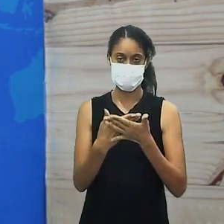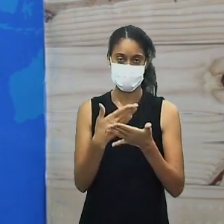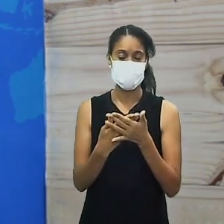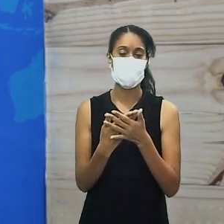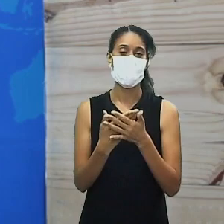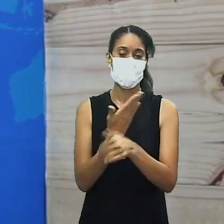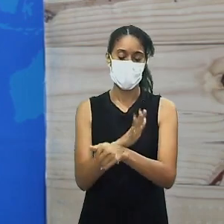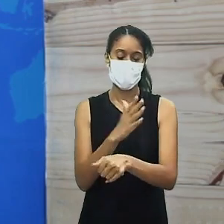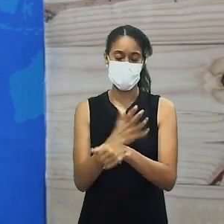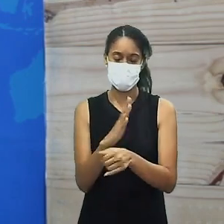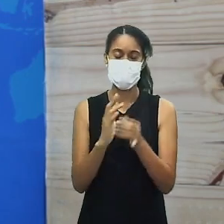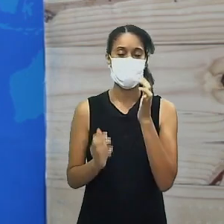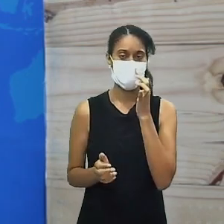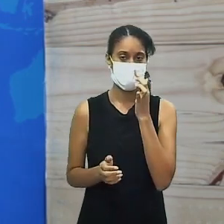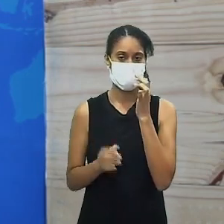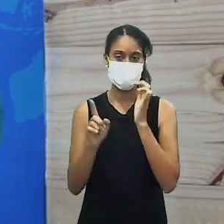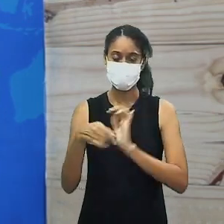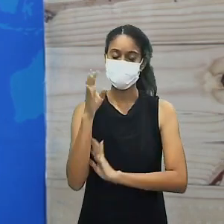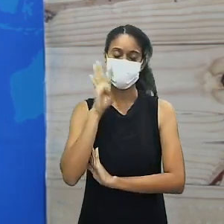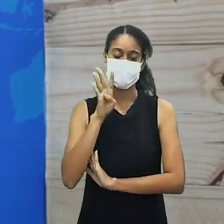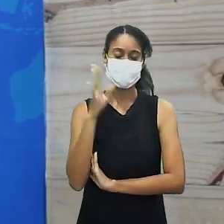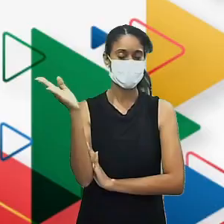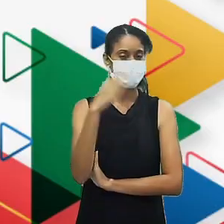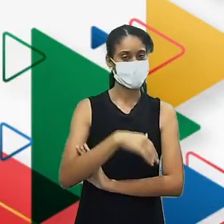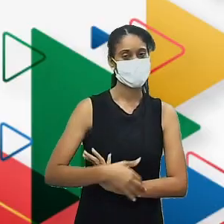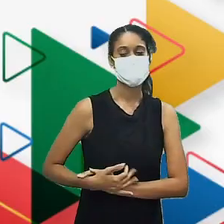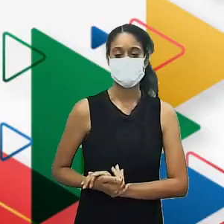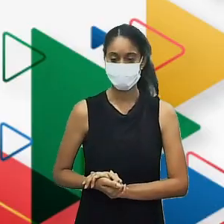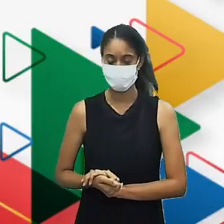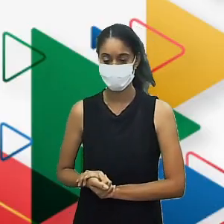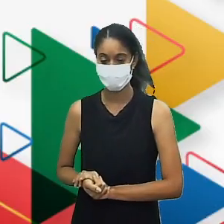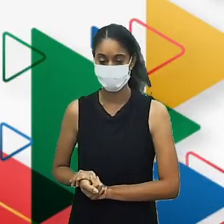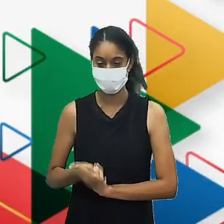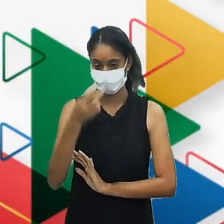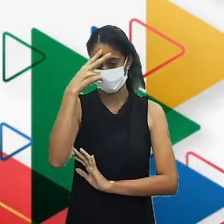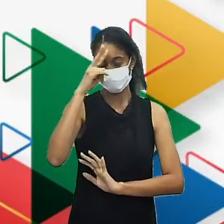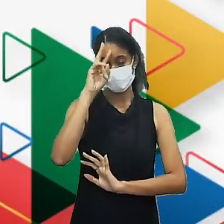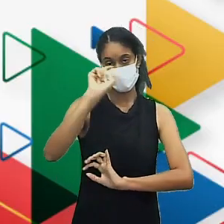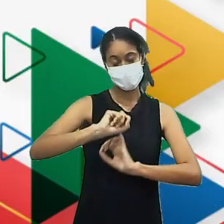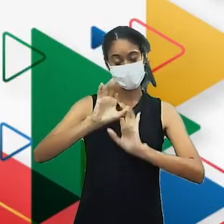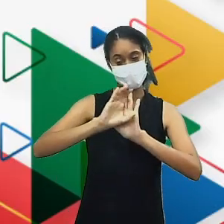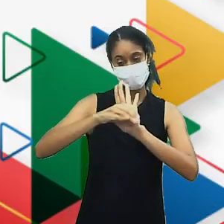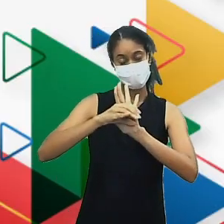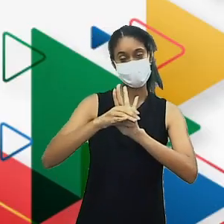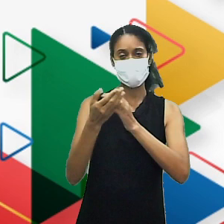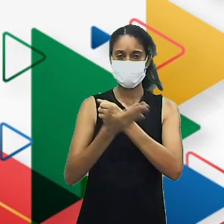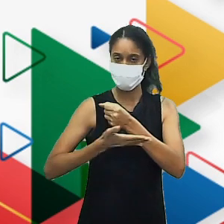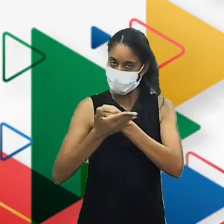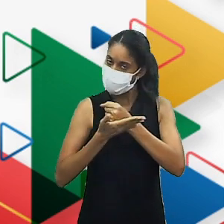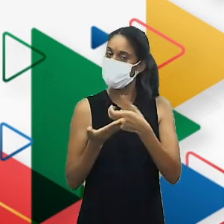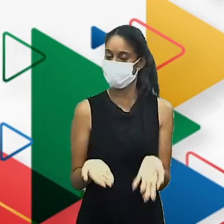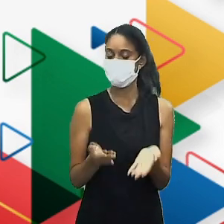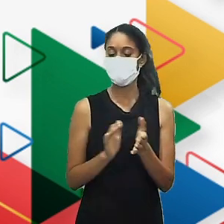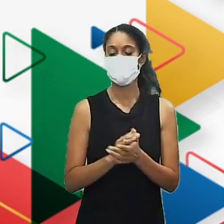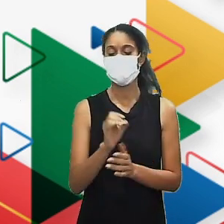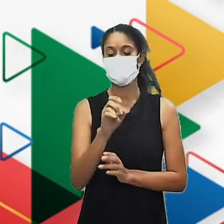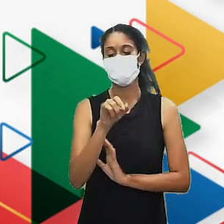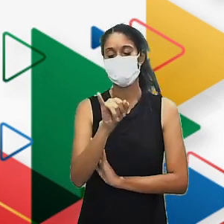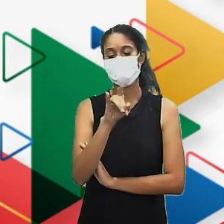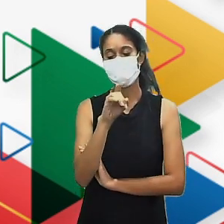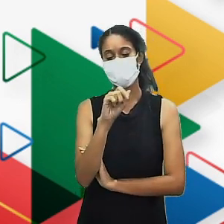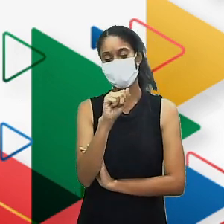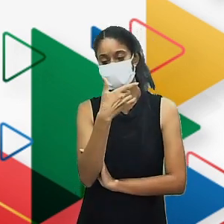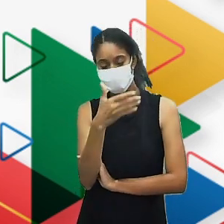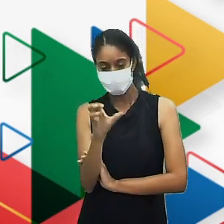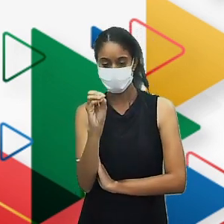pena, viu? Então vamos lá. Olha só. Então, vamos relembrar os conceitos mais básicos. A oxidação ocorre quando uma